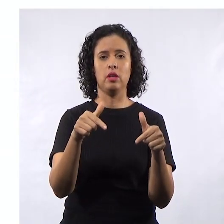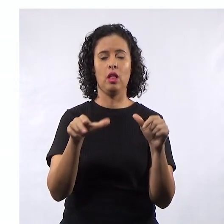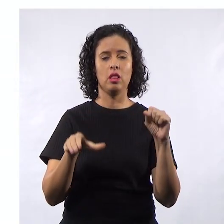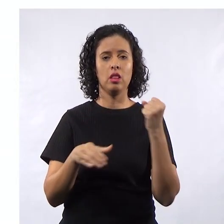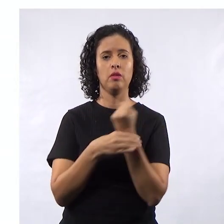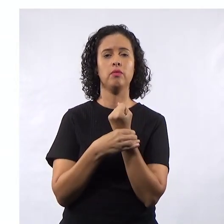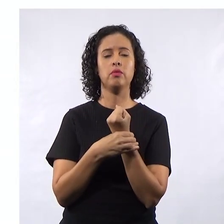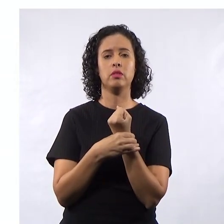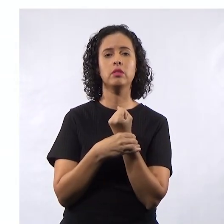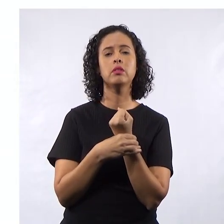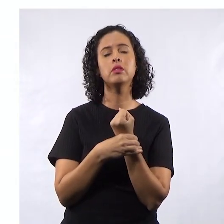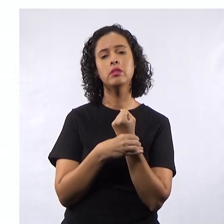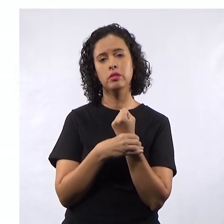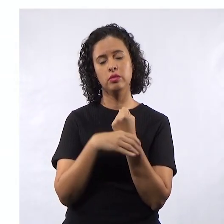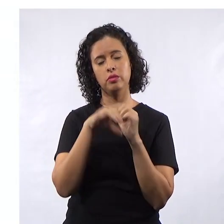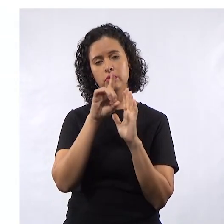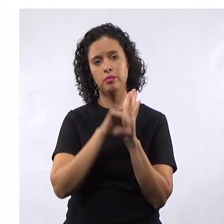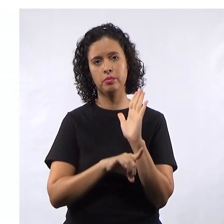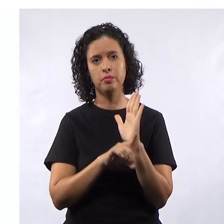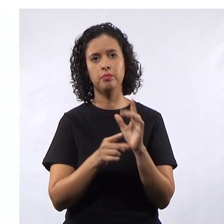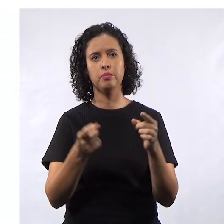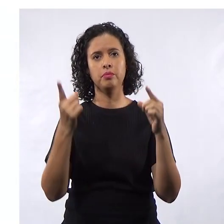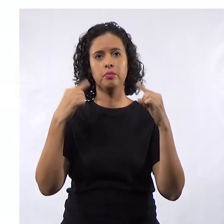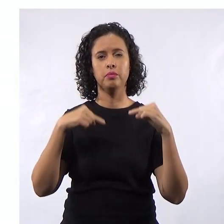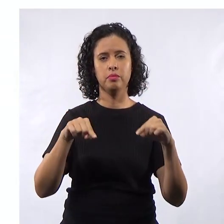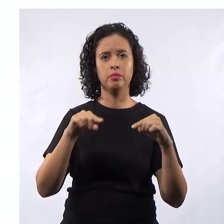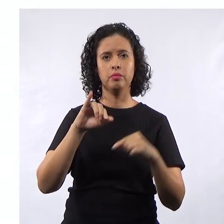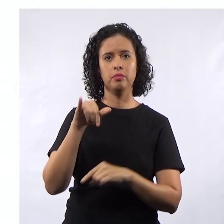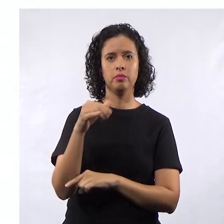direito, tá ok? Falando aqui de jurisdição,